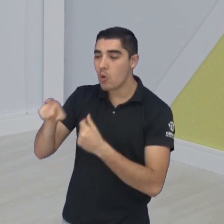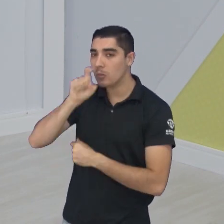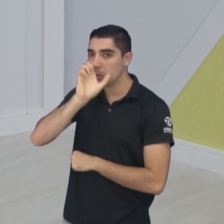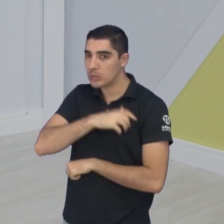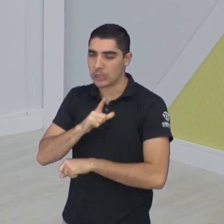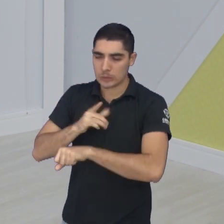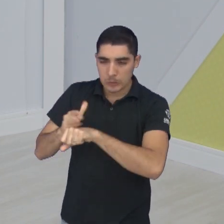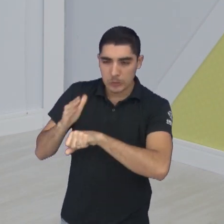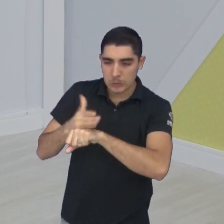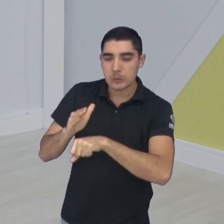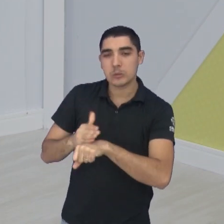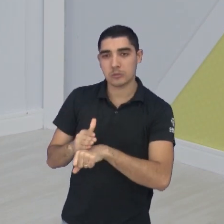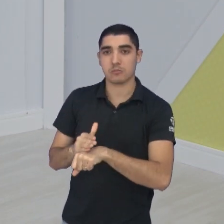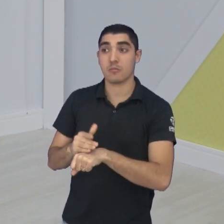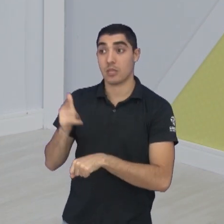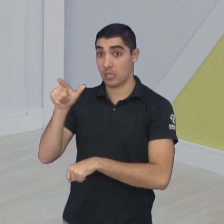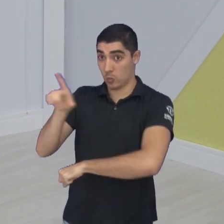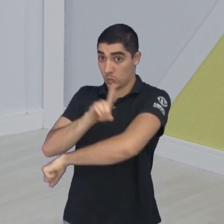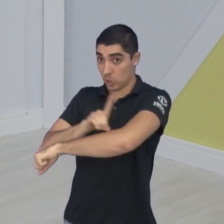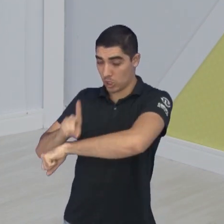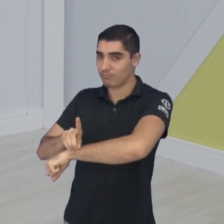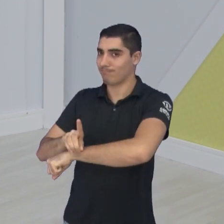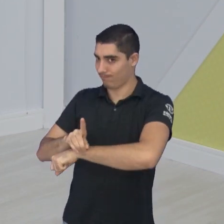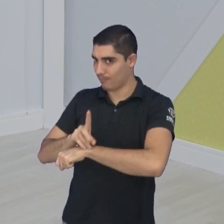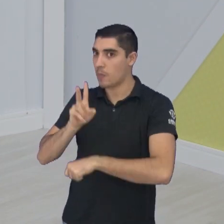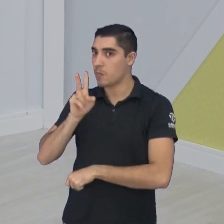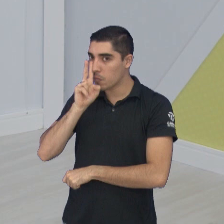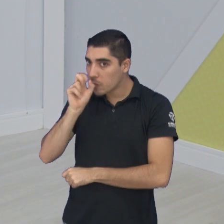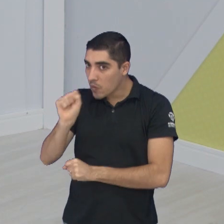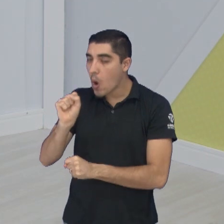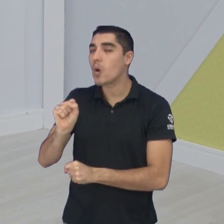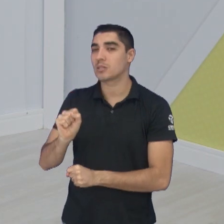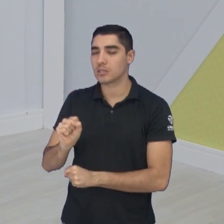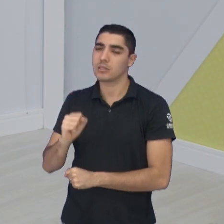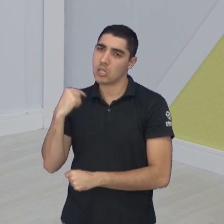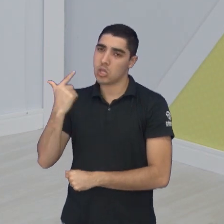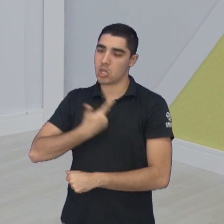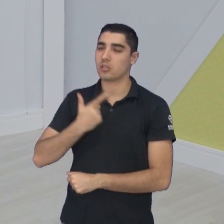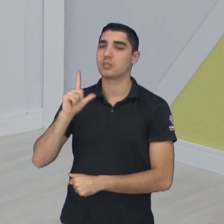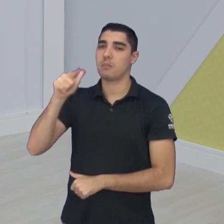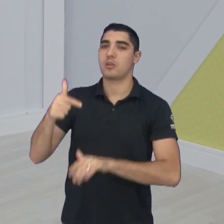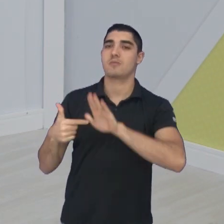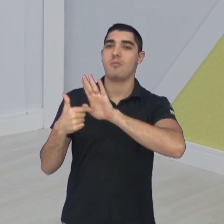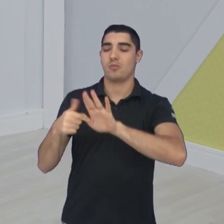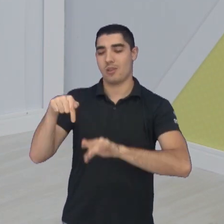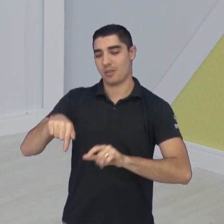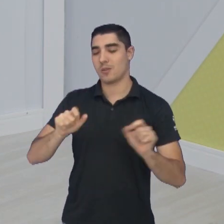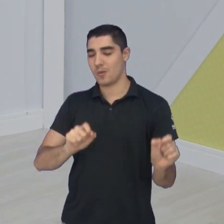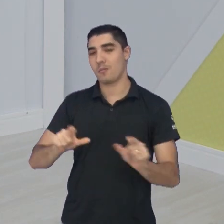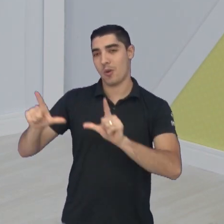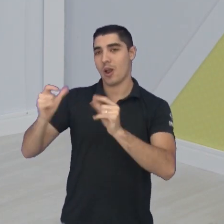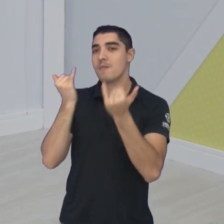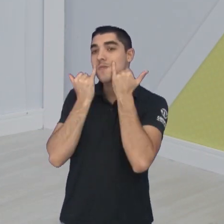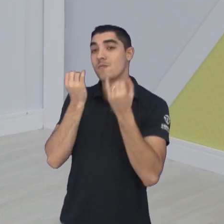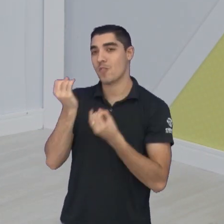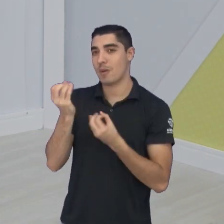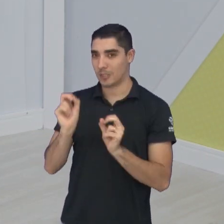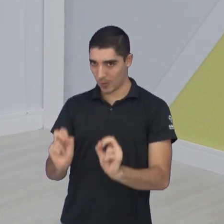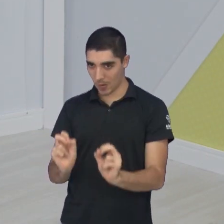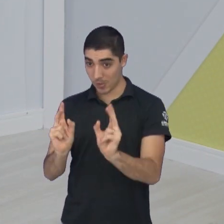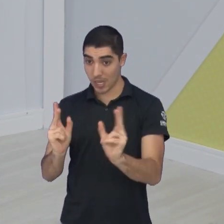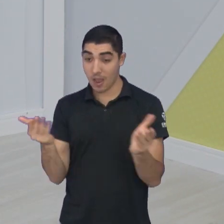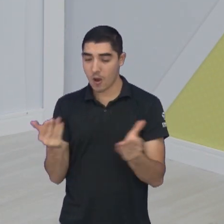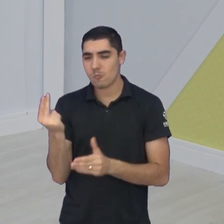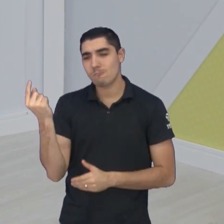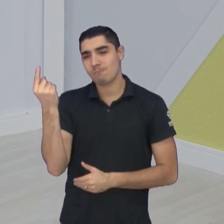enfrentar o Água Santa, outra equipe forte deste grupo A7, e a gente vai trazer mais informações para você aqui no Hora do Esporte, tá certo? Que